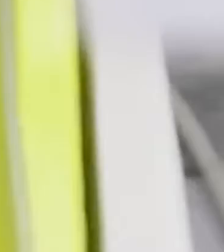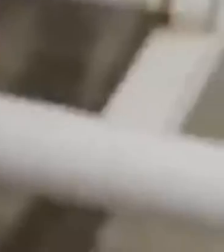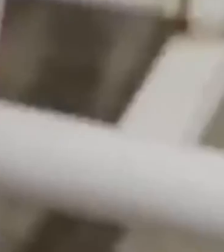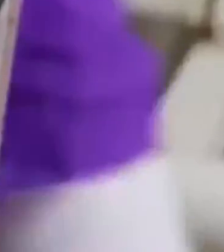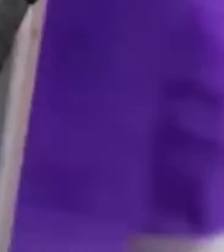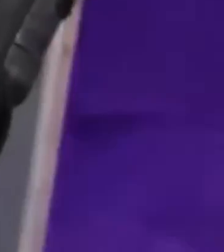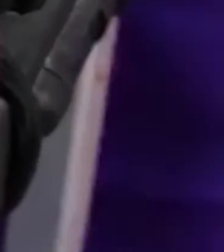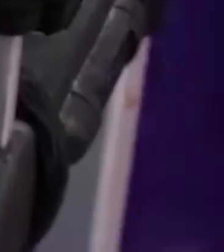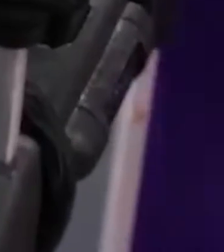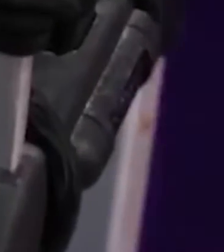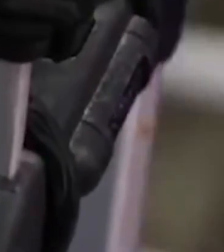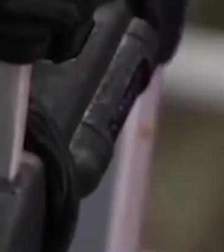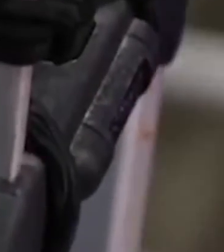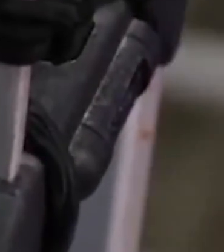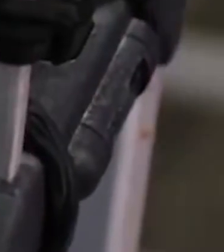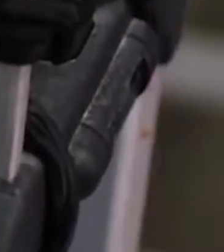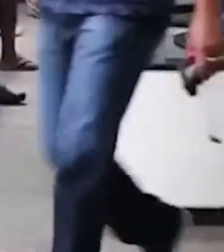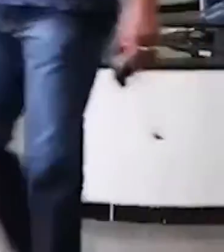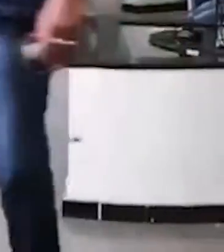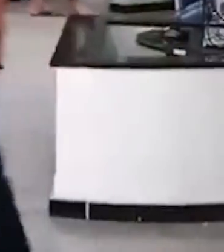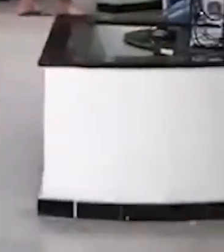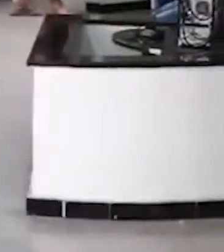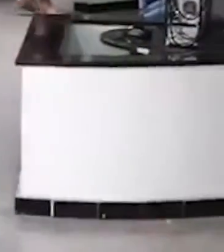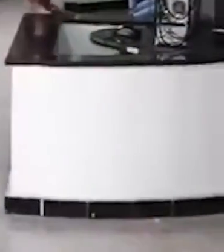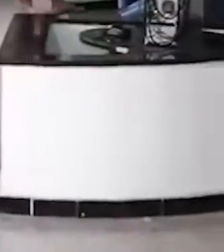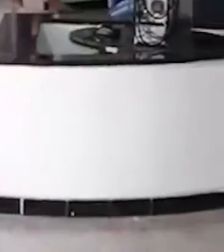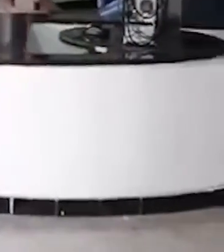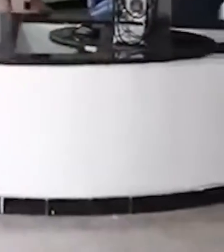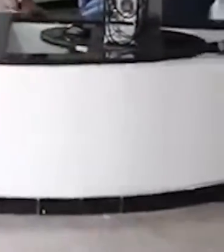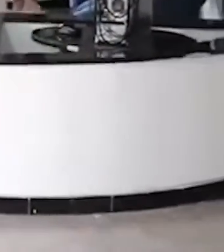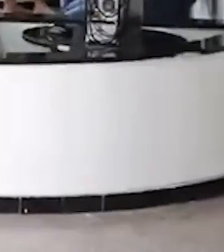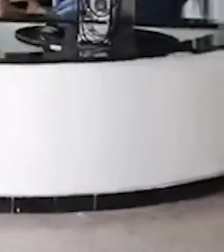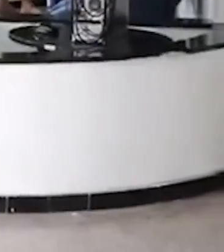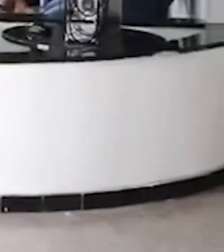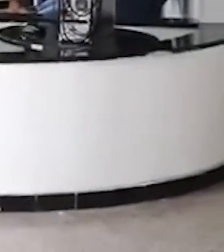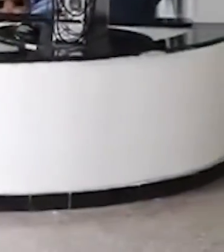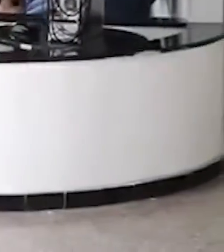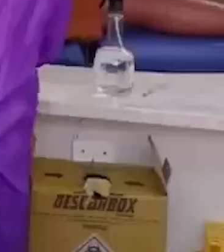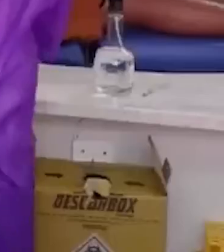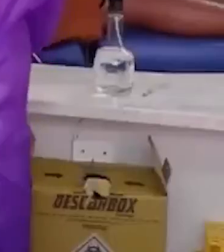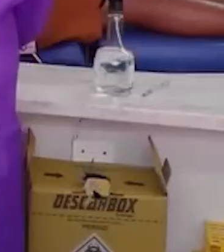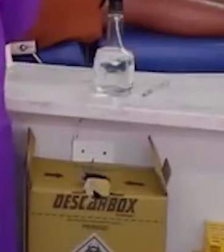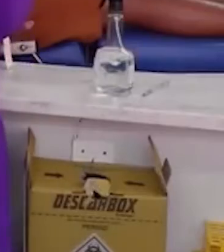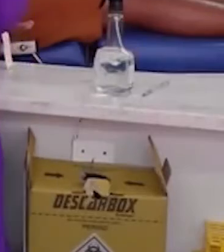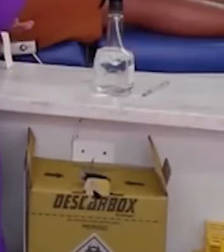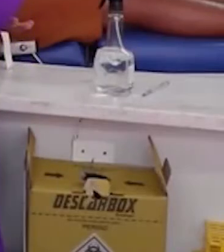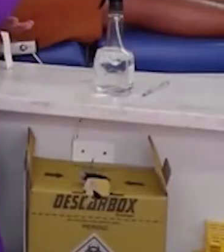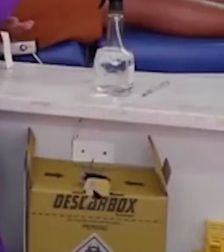We'll be right back.